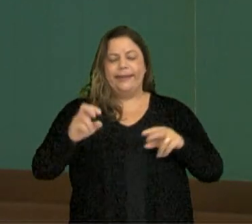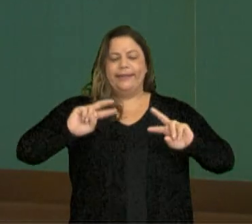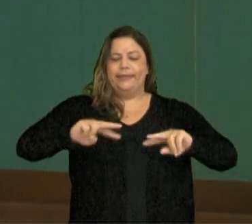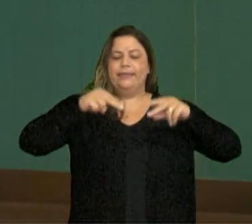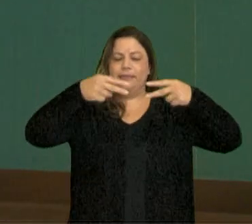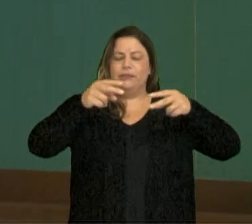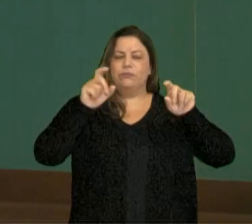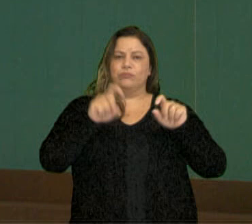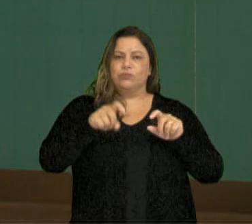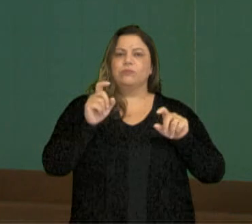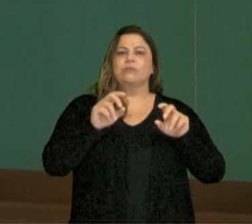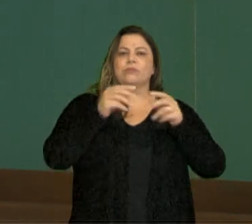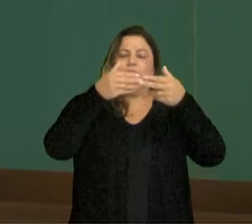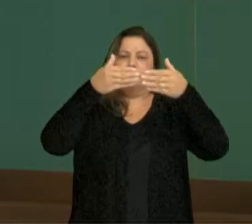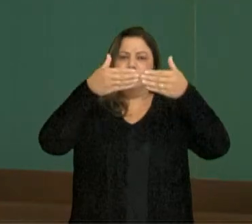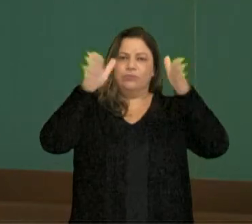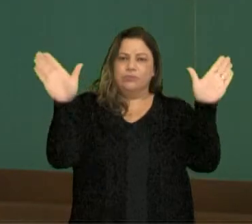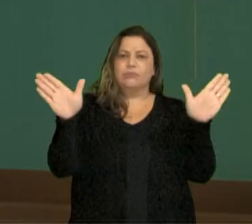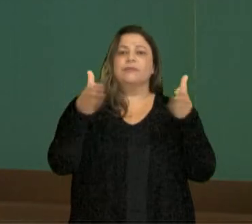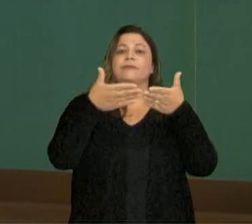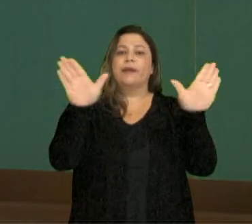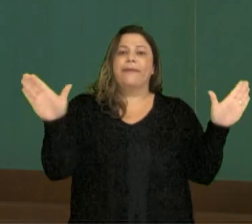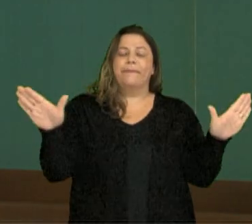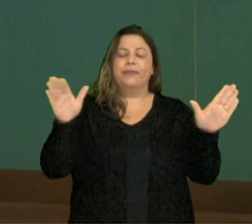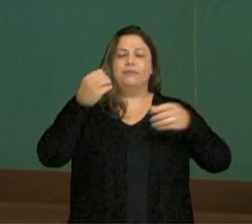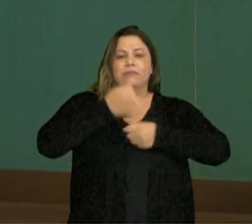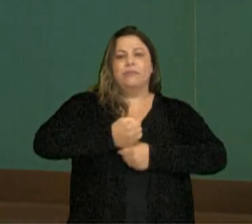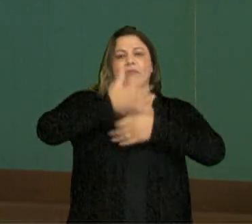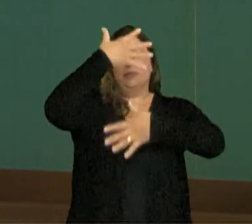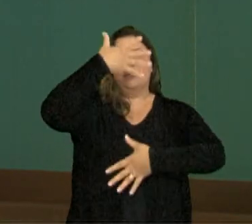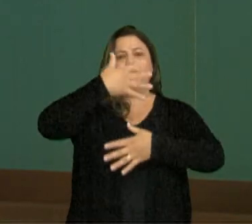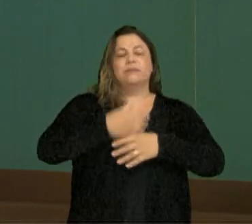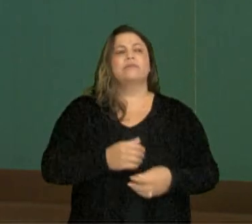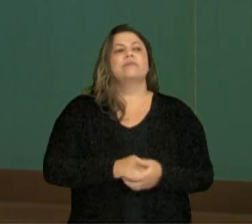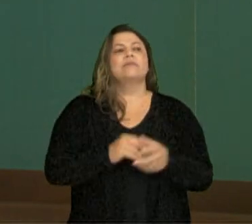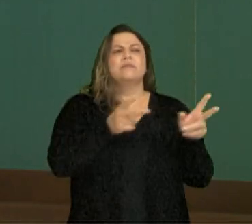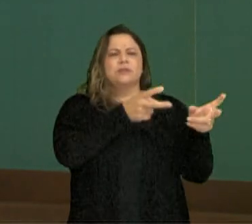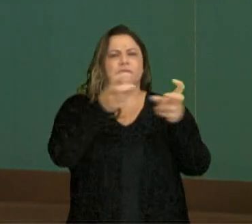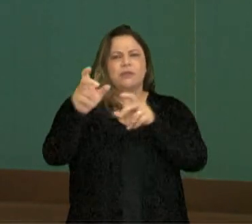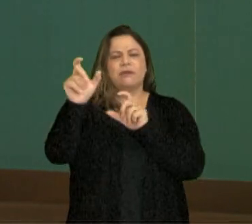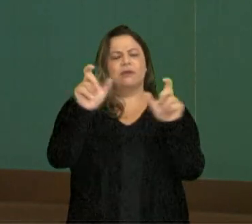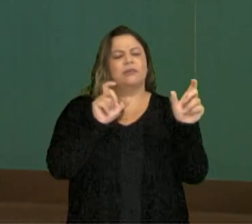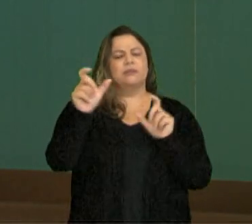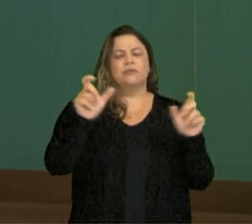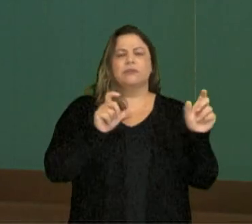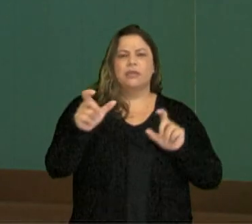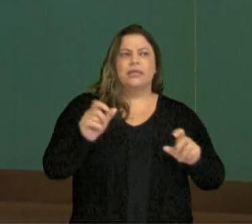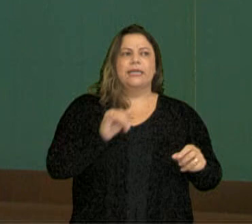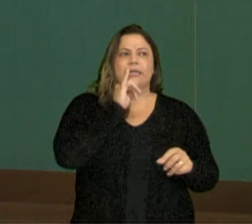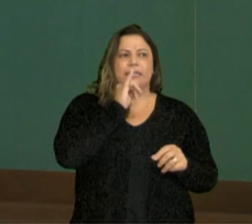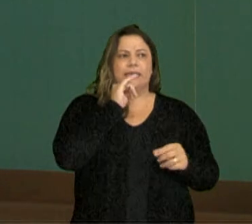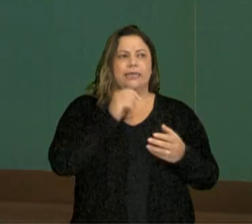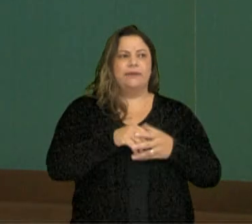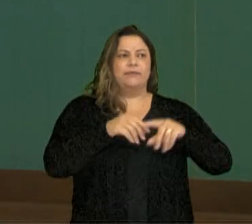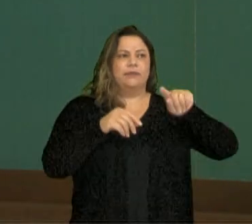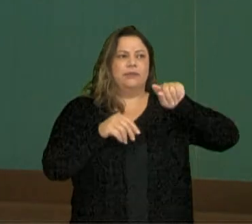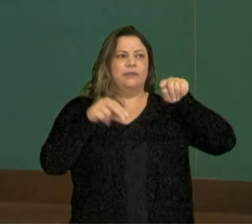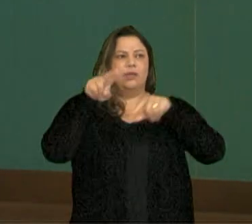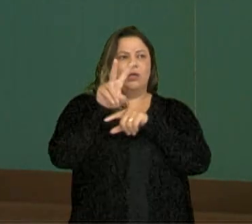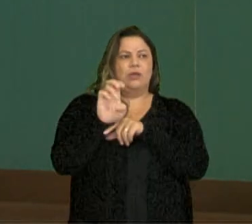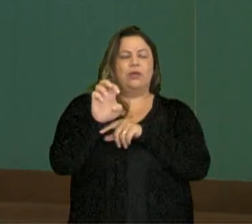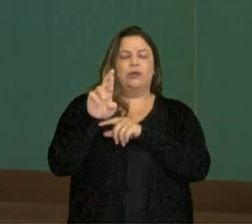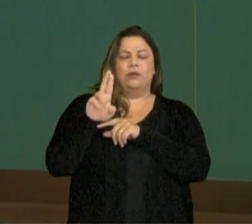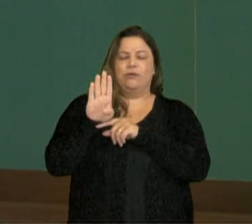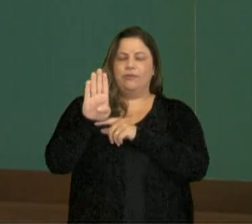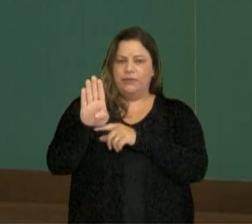vice-versa, vai entrar nesse dicionário aqui, ó. Observe as palavras destacadas, ó. Verb, num. Então, eu